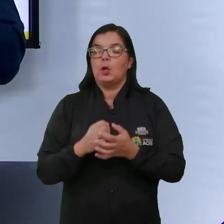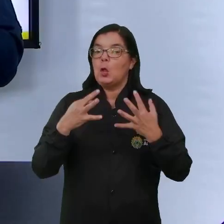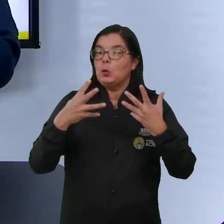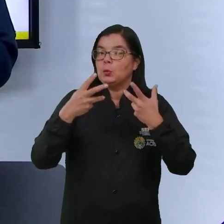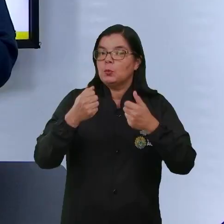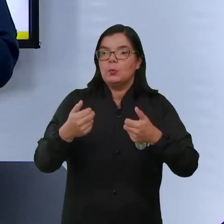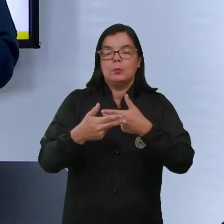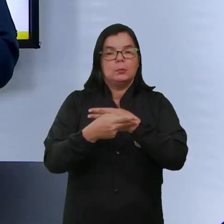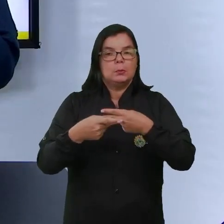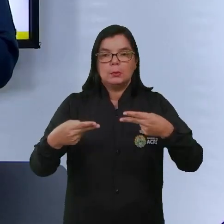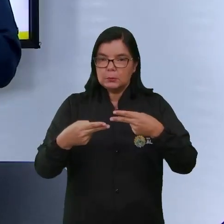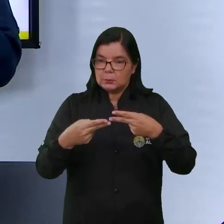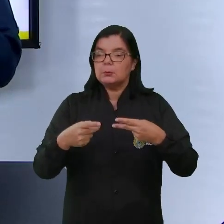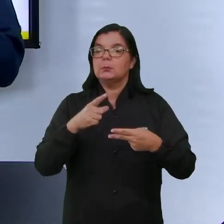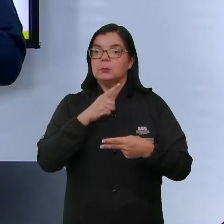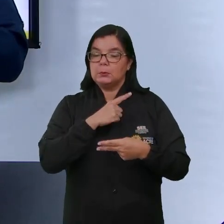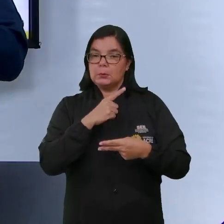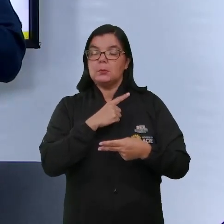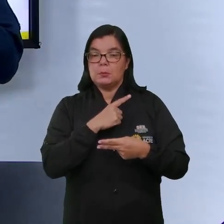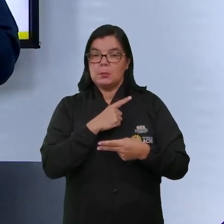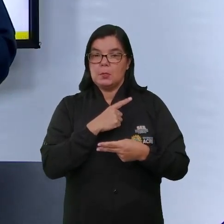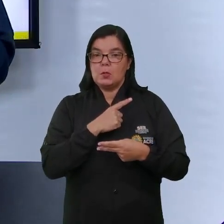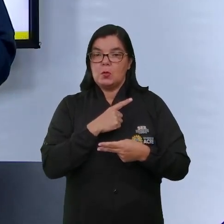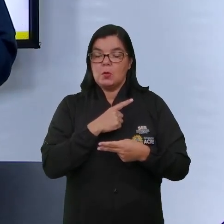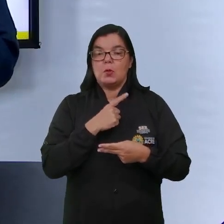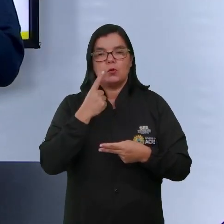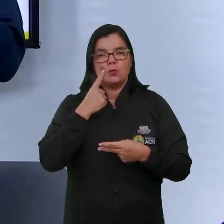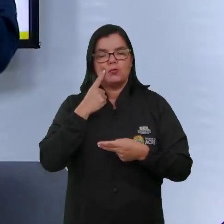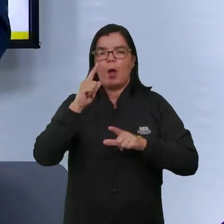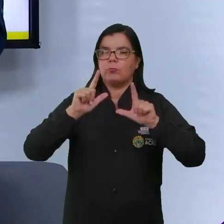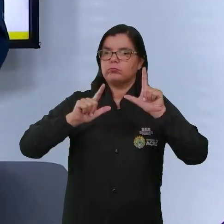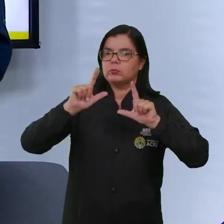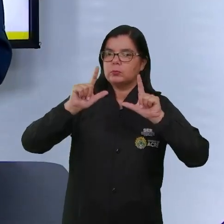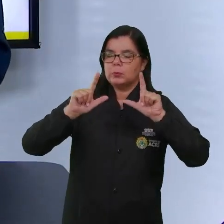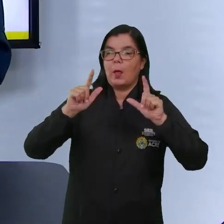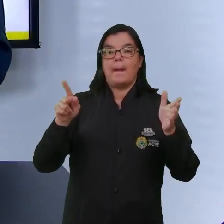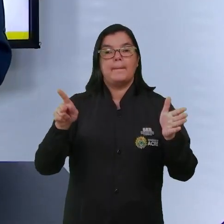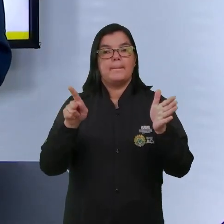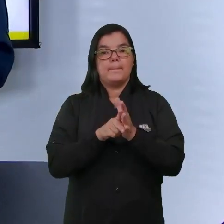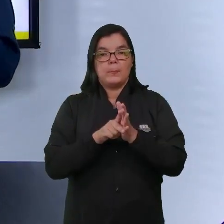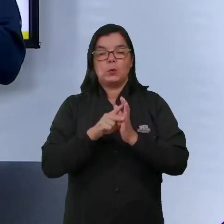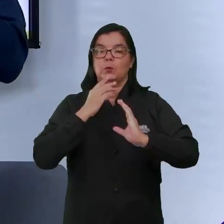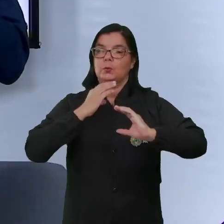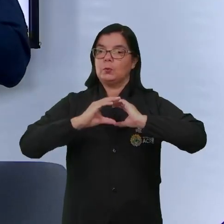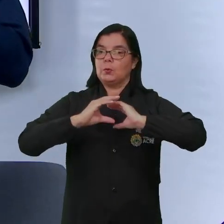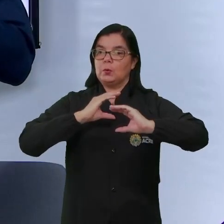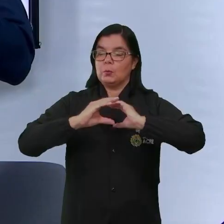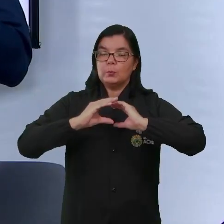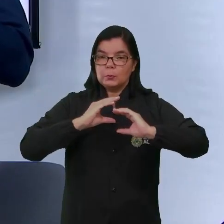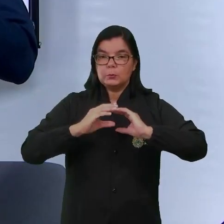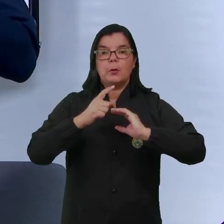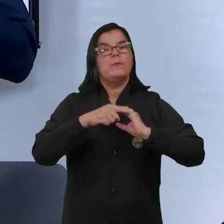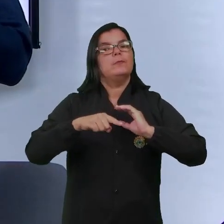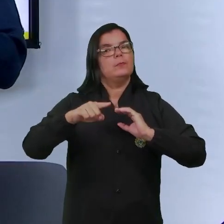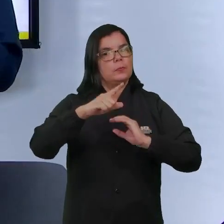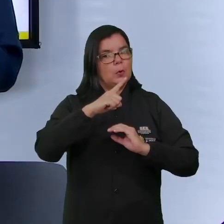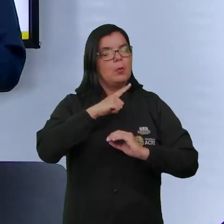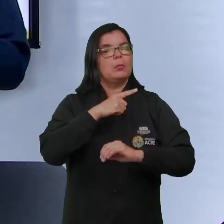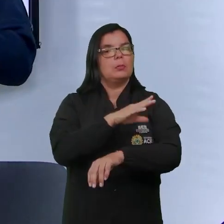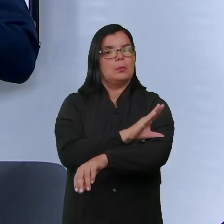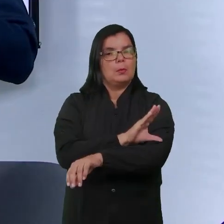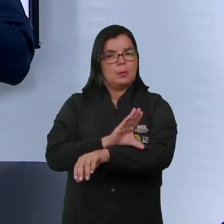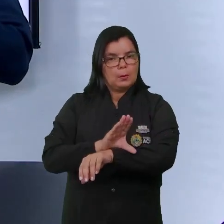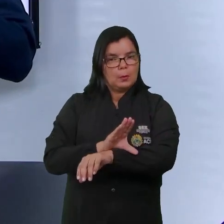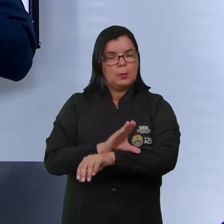os produtos, né, tudo aquilo que é cinematográfico, a própria música, ou seja, você tem uma